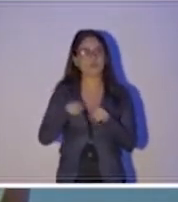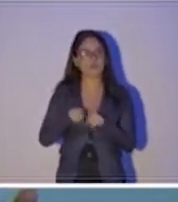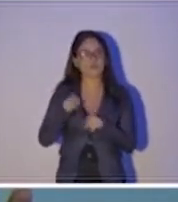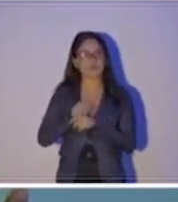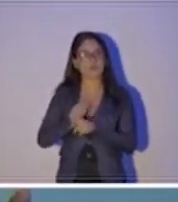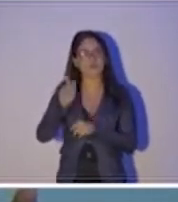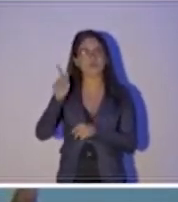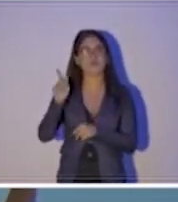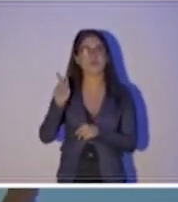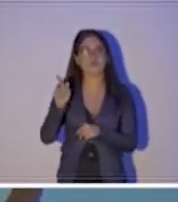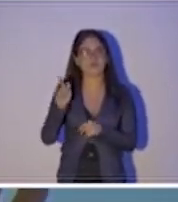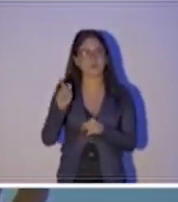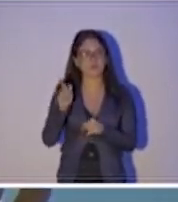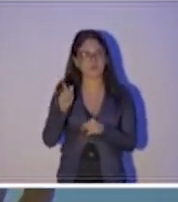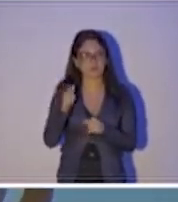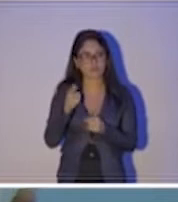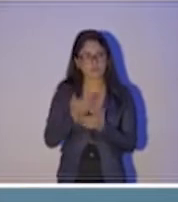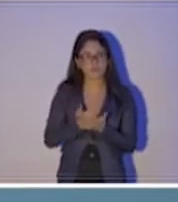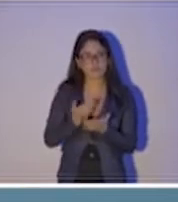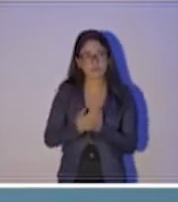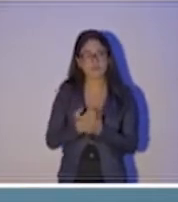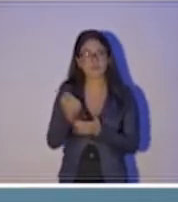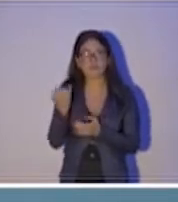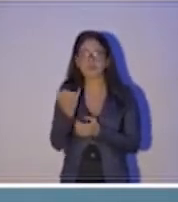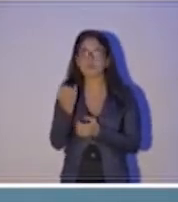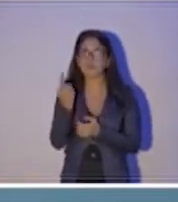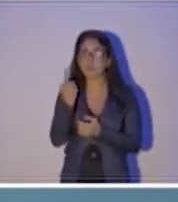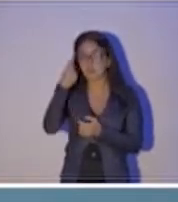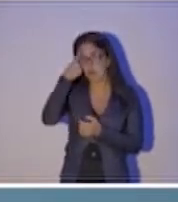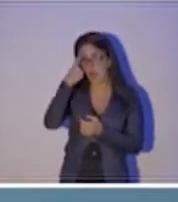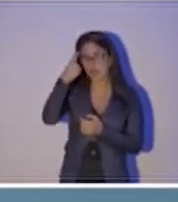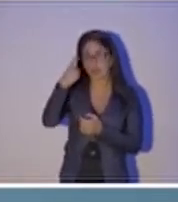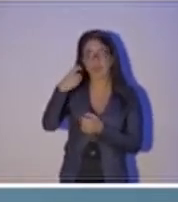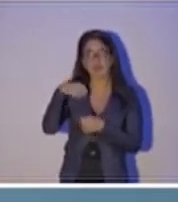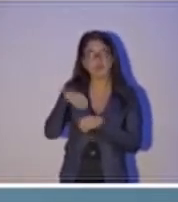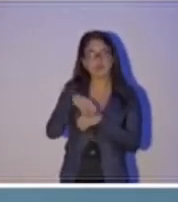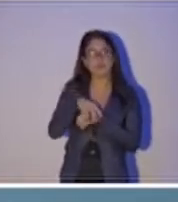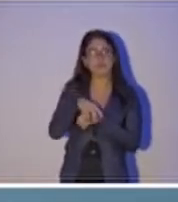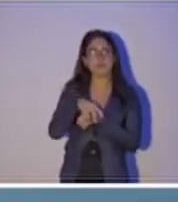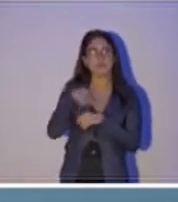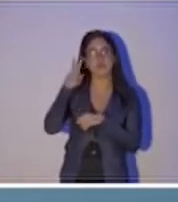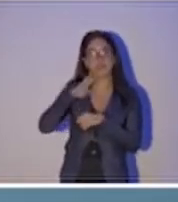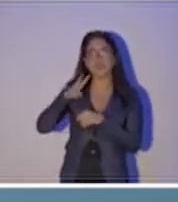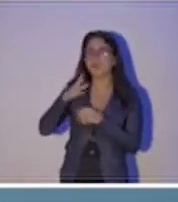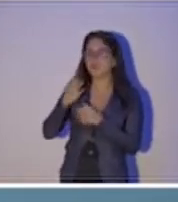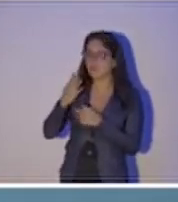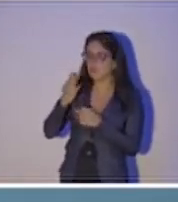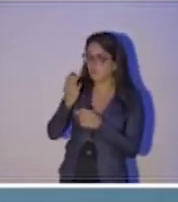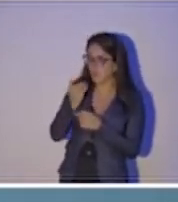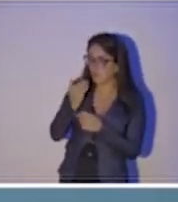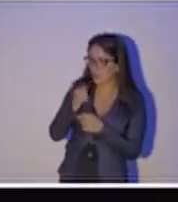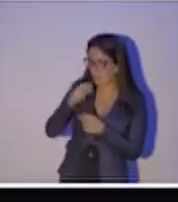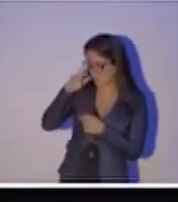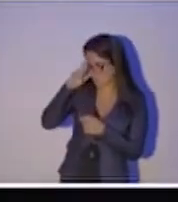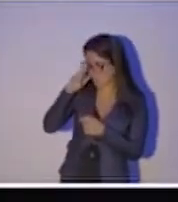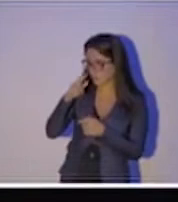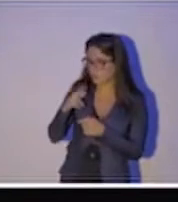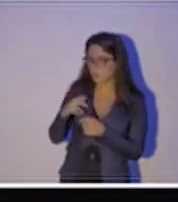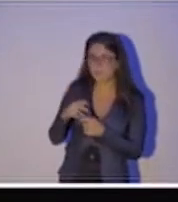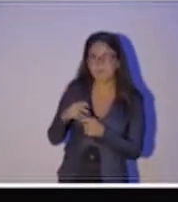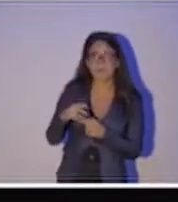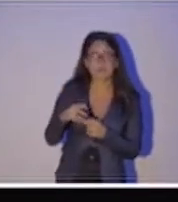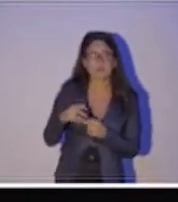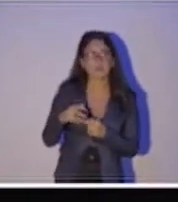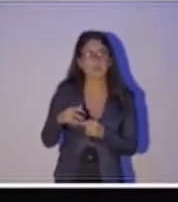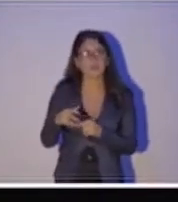escolares que estão aqui, e se vocês pudessem deixar uma ideia. Como é que é aquilo que vocês me falaram no almoço? Não é papo reto. Como é que vocês falaram? A